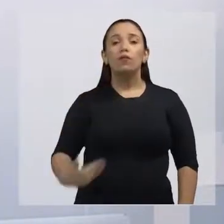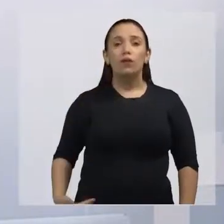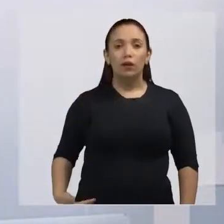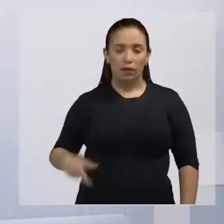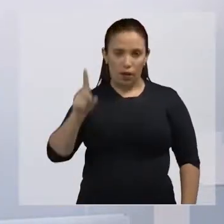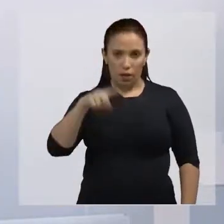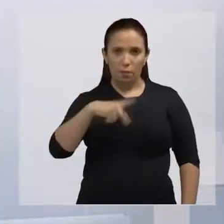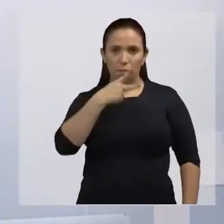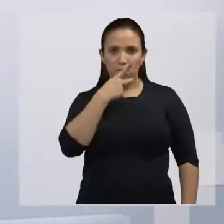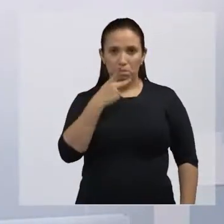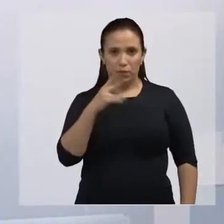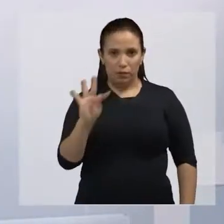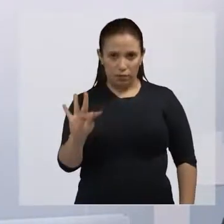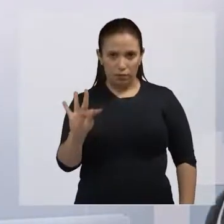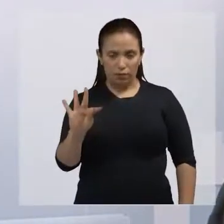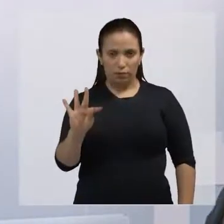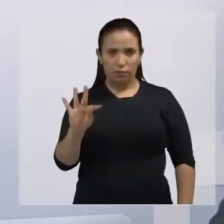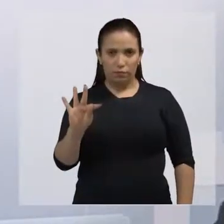PT. PT.